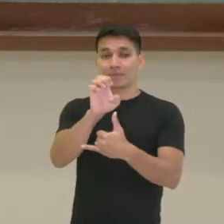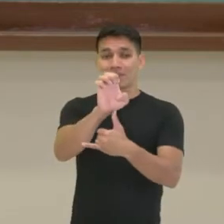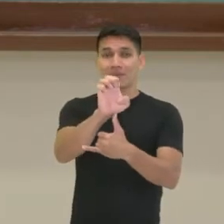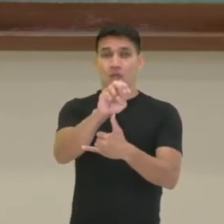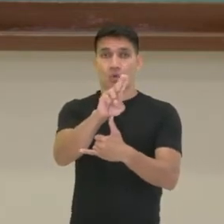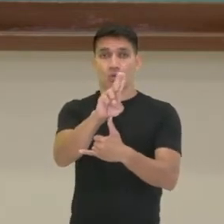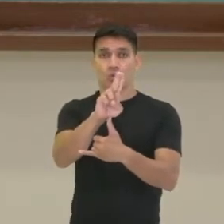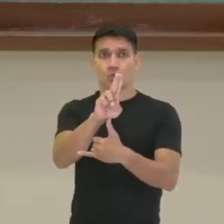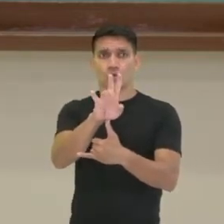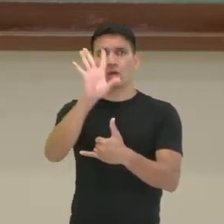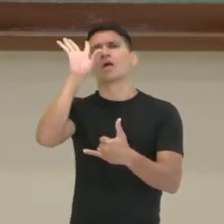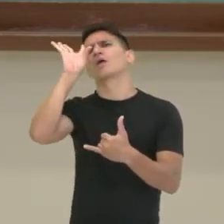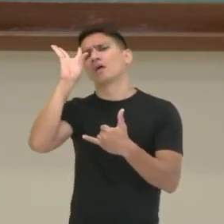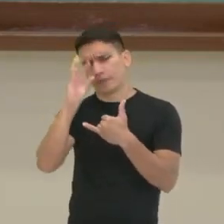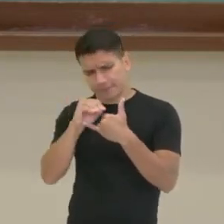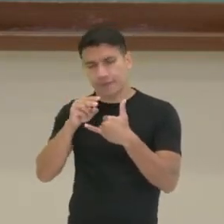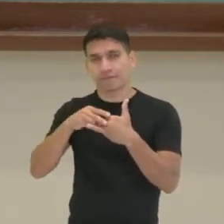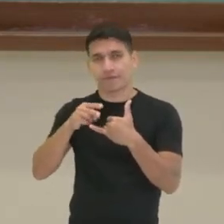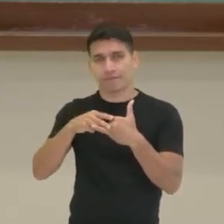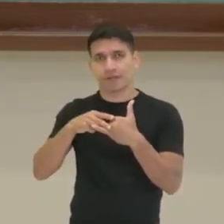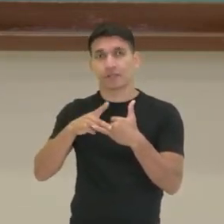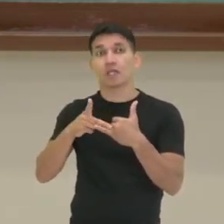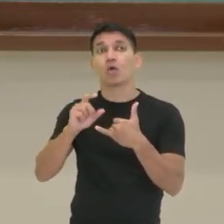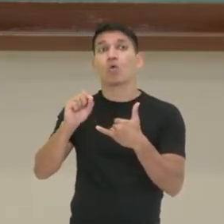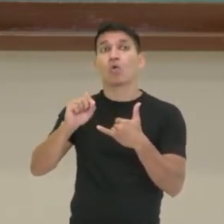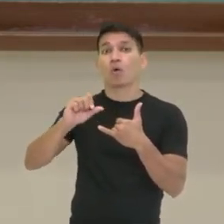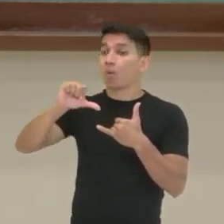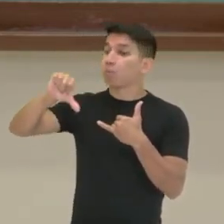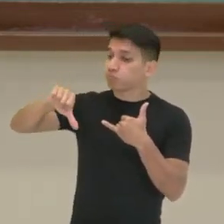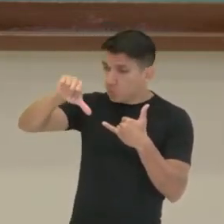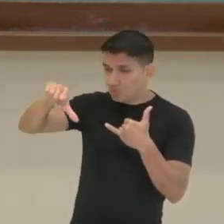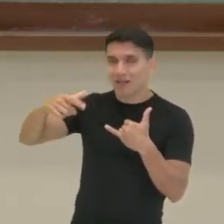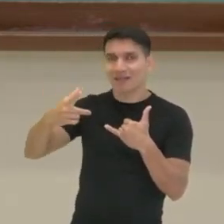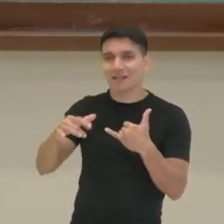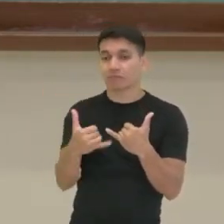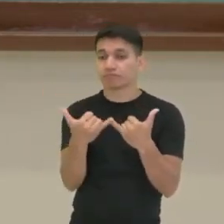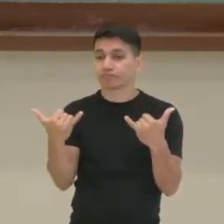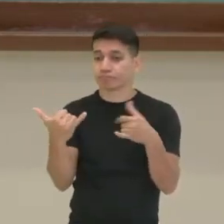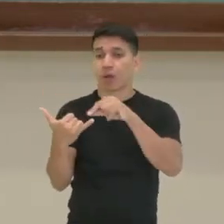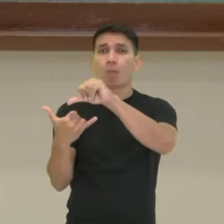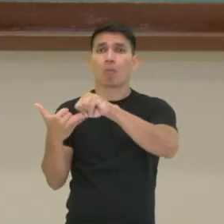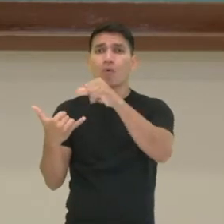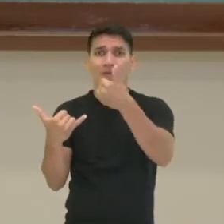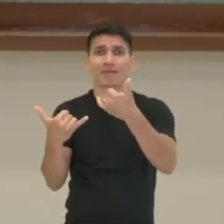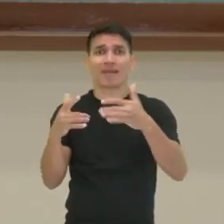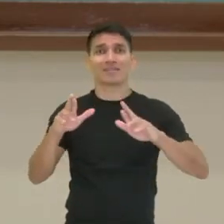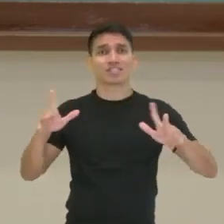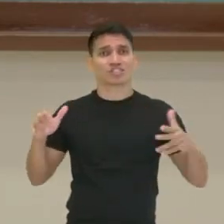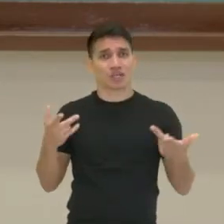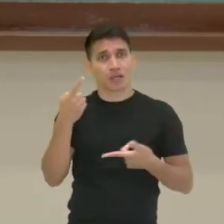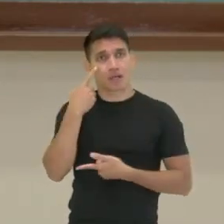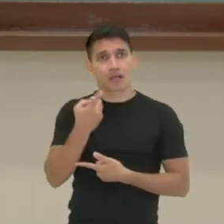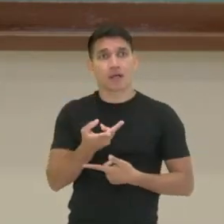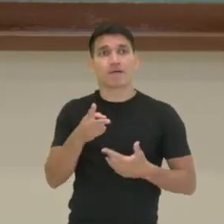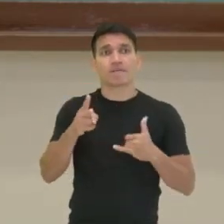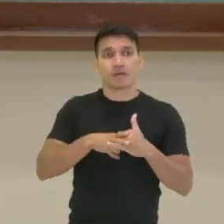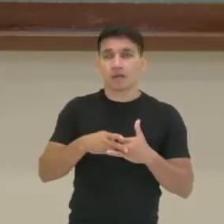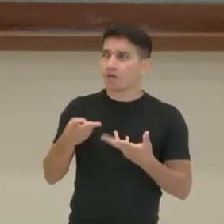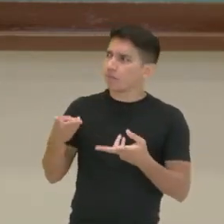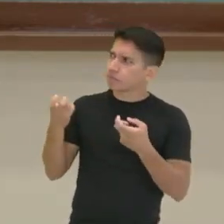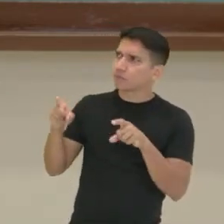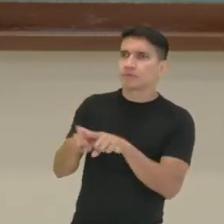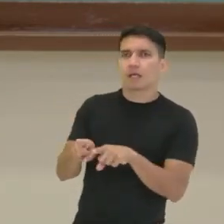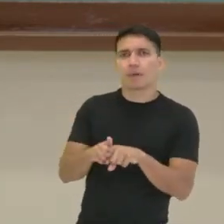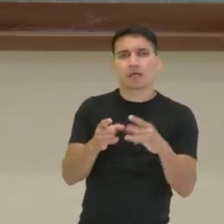reconheço que mudei bastante. Eu tenho uma oração, duas orações. verifico uma oração que